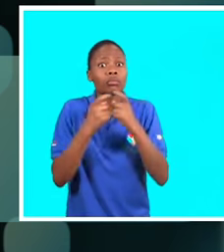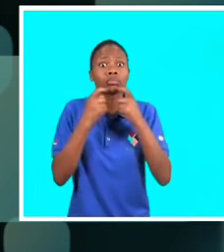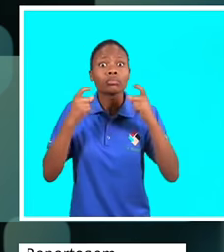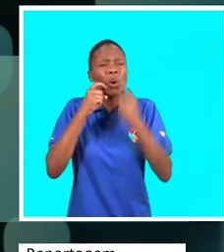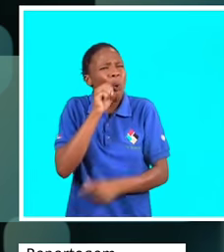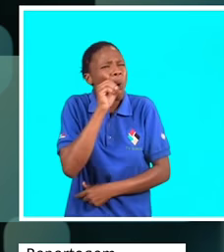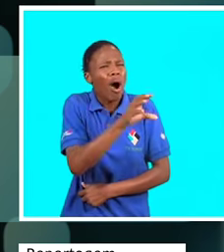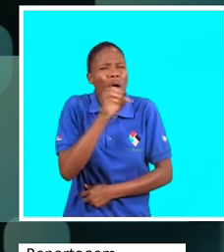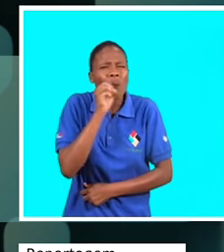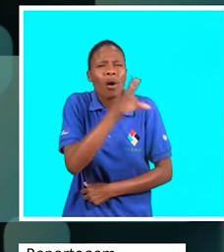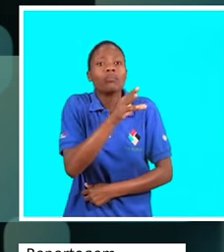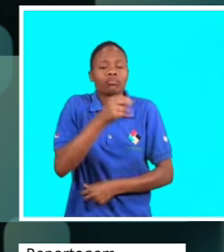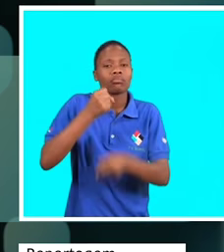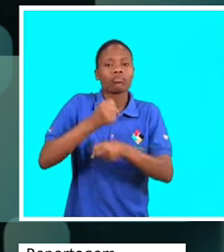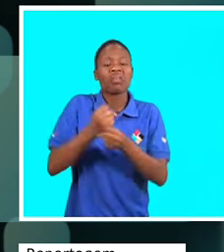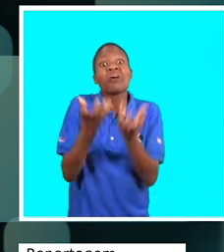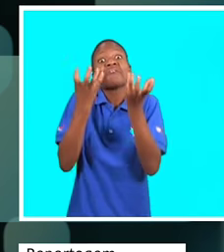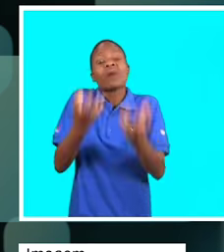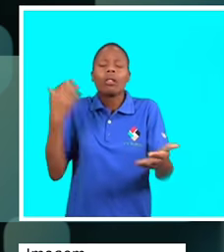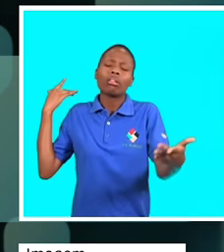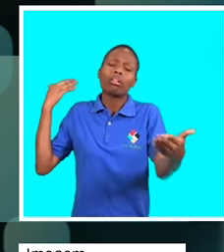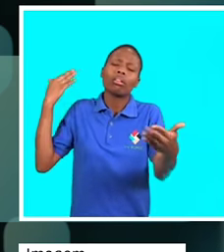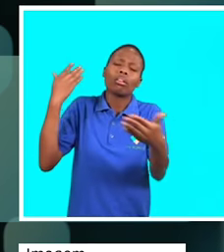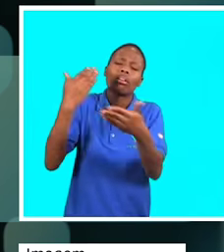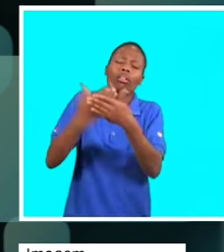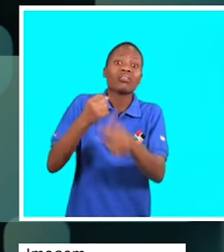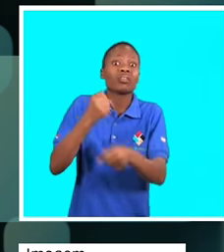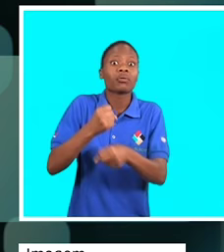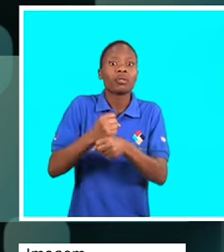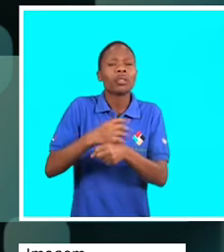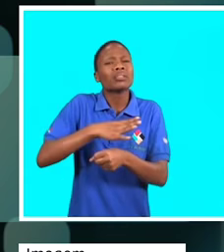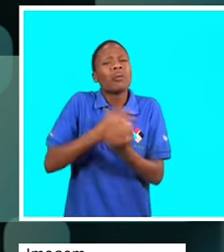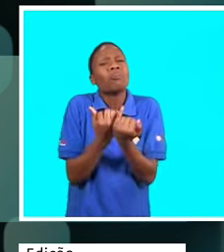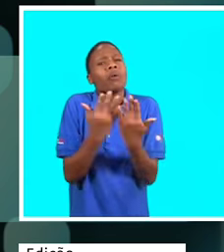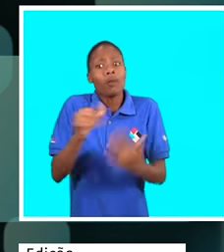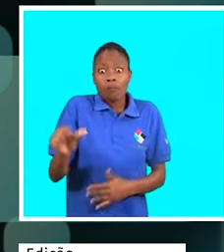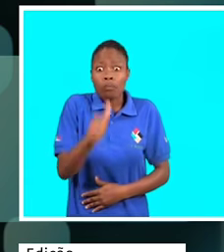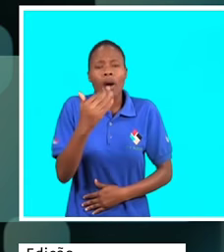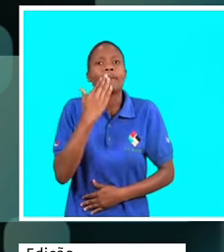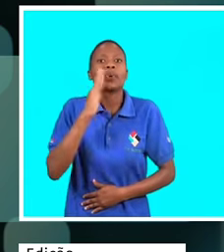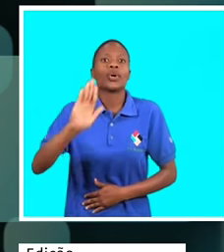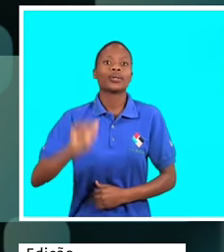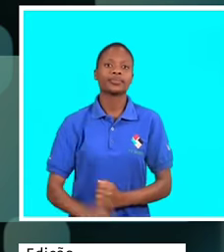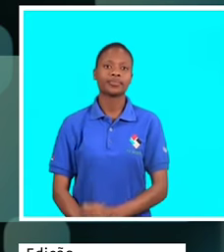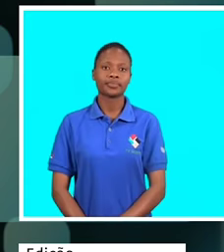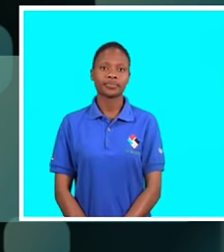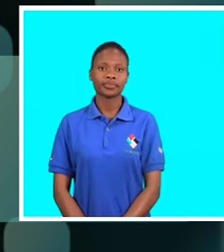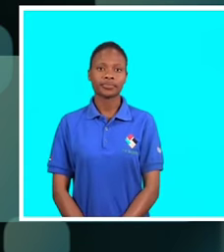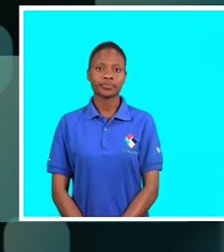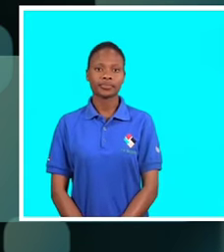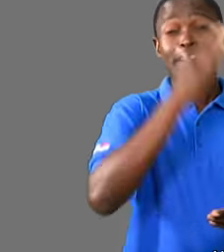muitas pessoas têm se queixado da falta de emprego numa altura em que o autoemprego tem sido muito